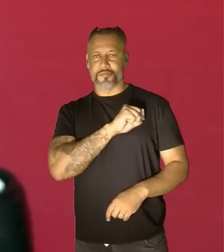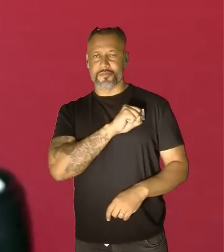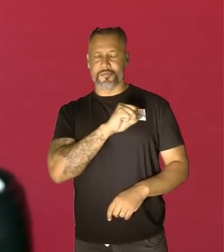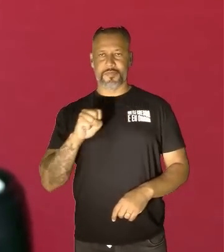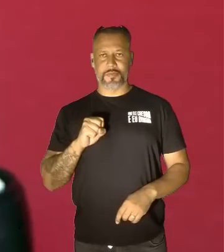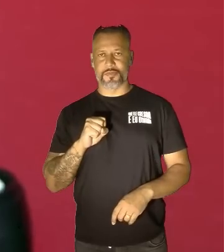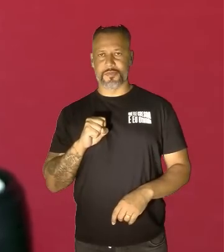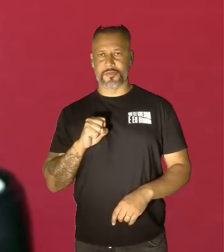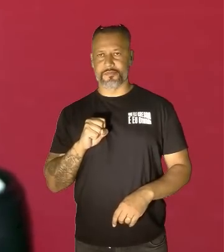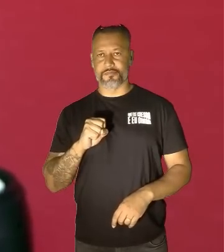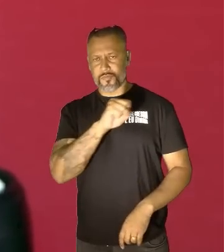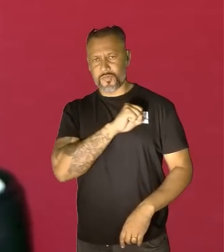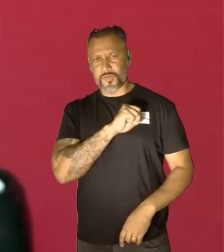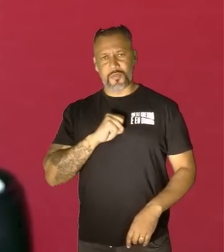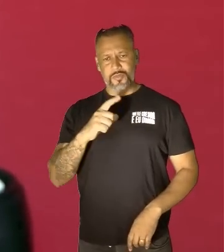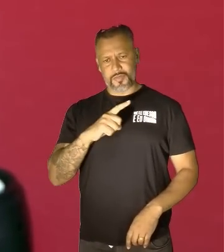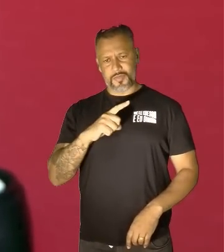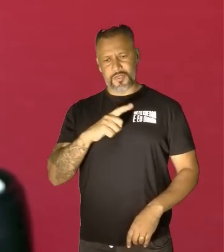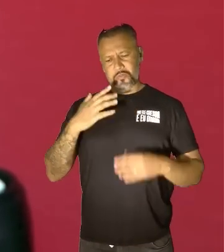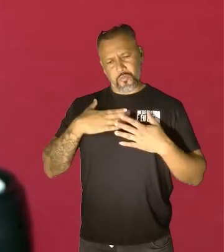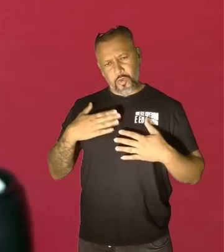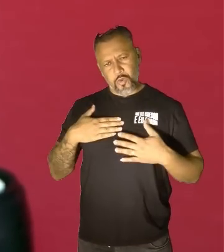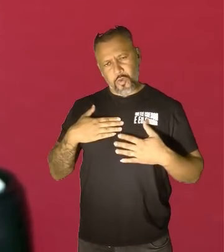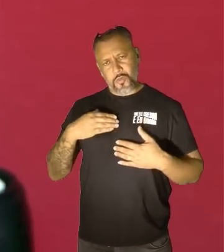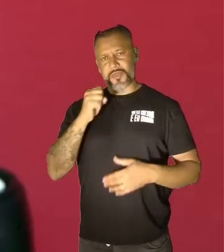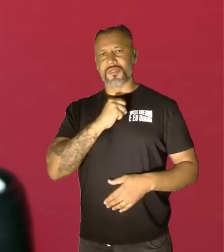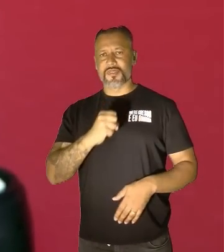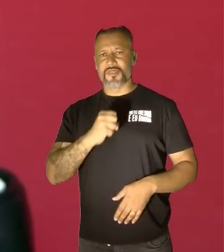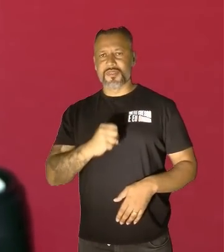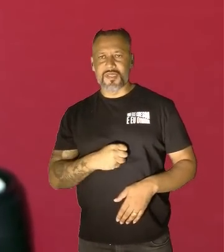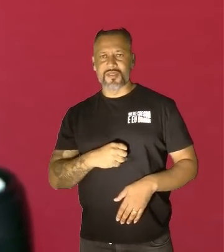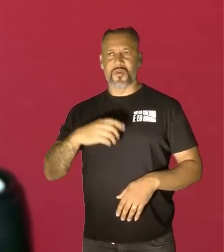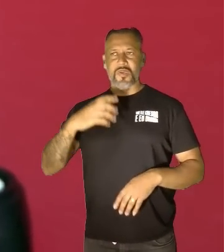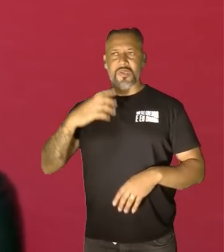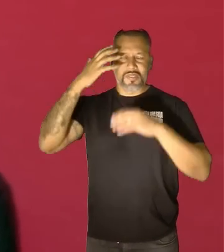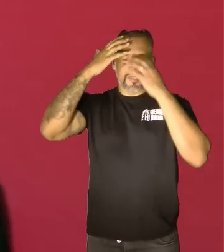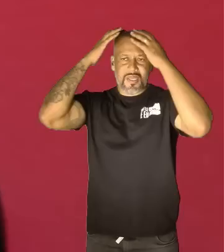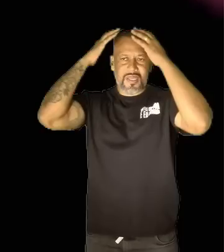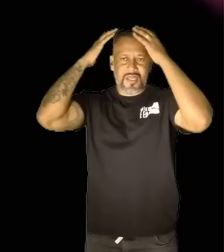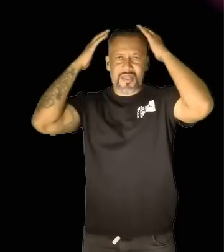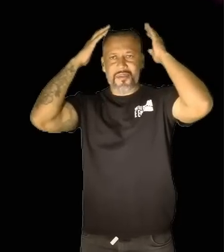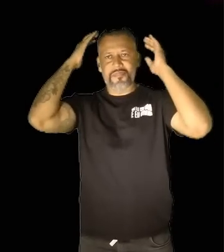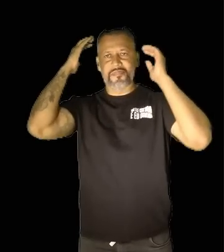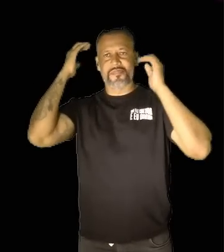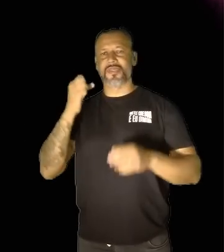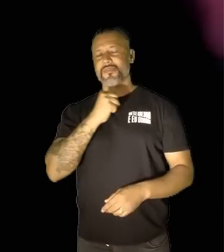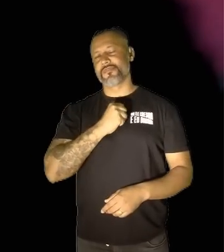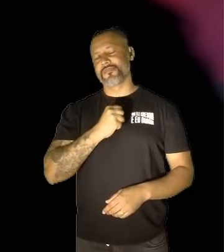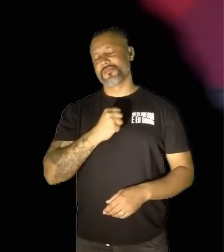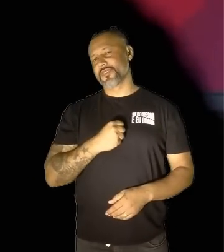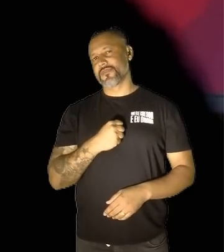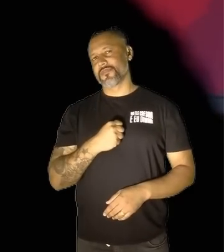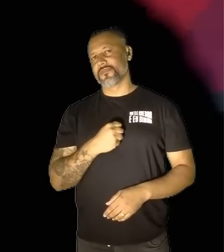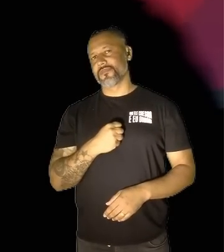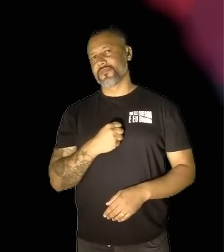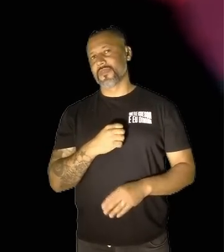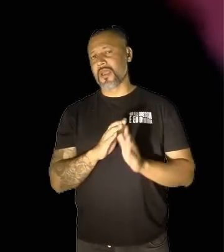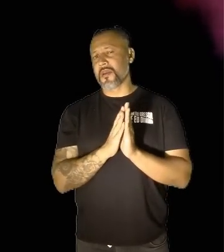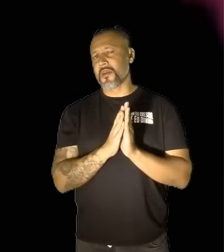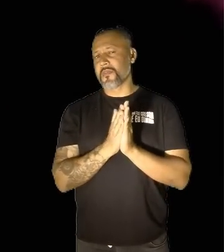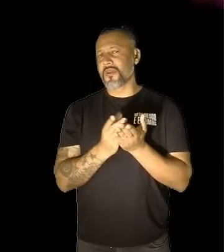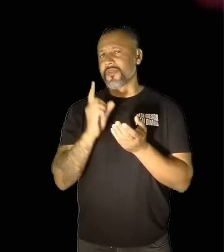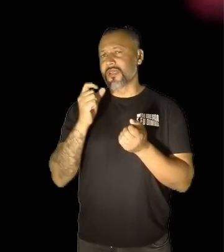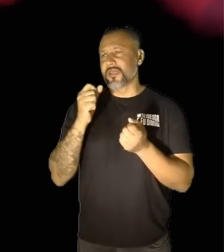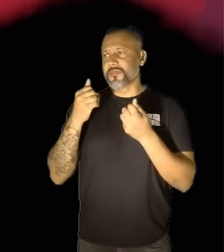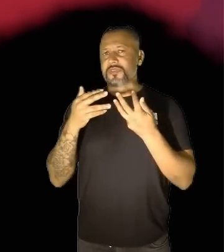de sacerdote, ele tem cabelo de sacerdote. A Bíblia diz que ele pregava. Esse pregar,